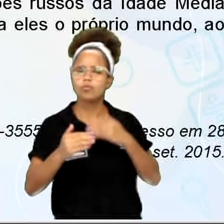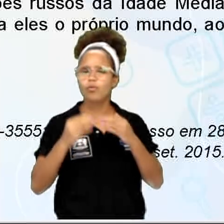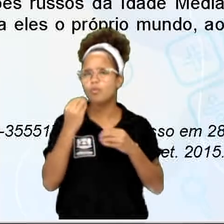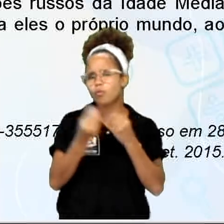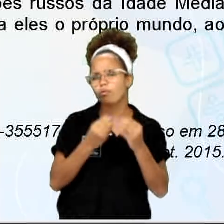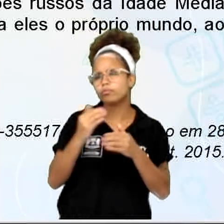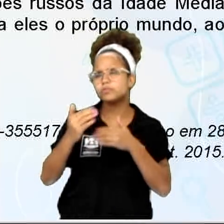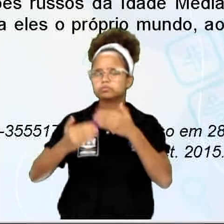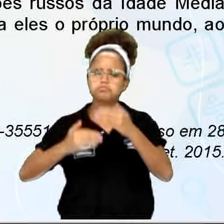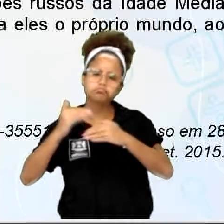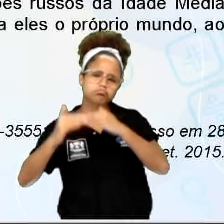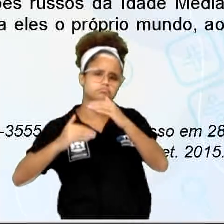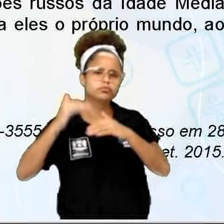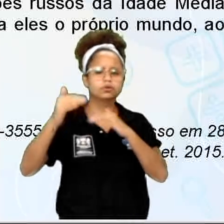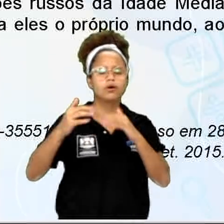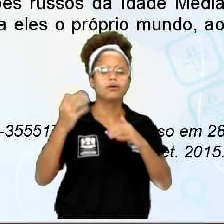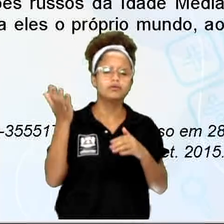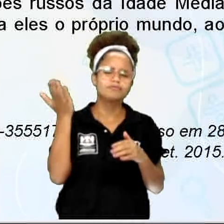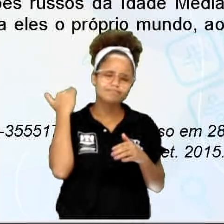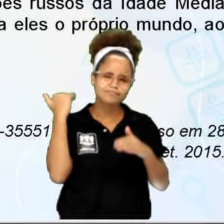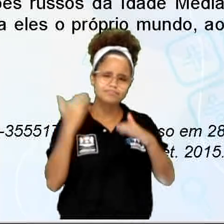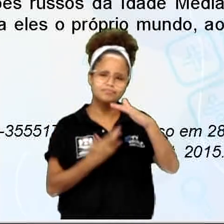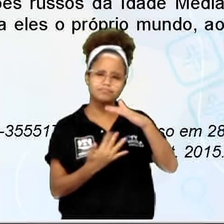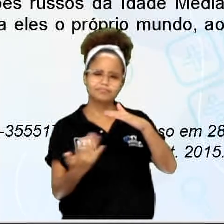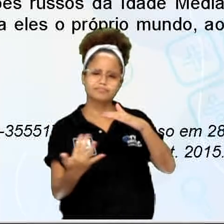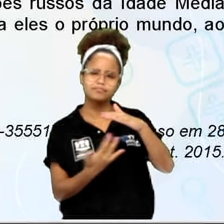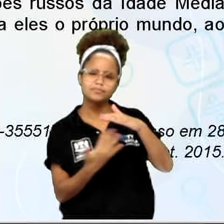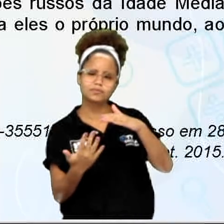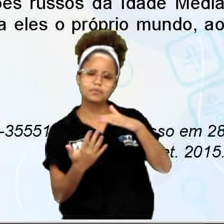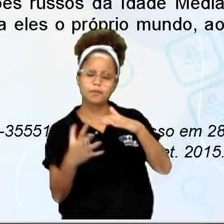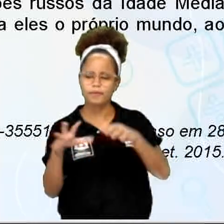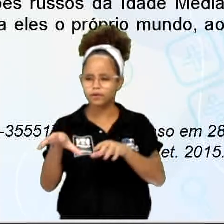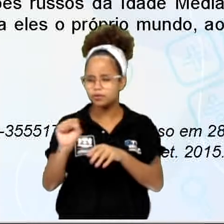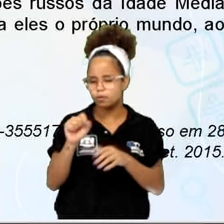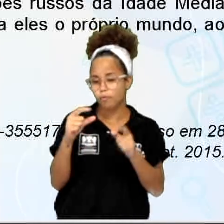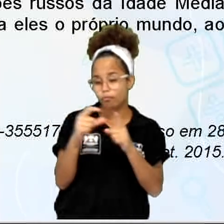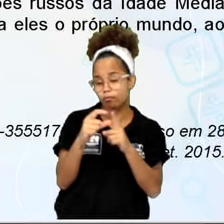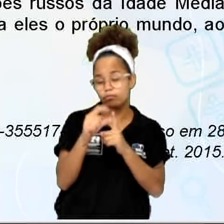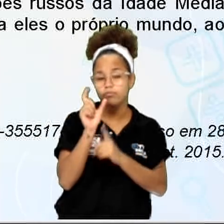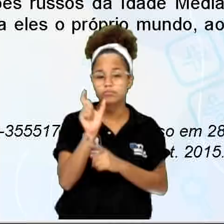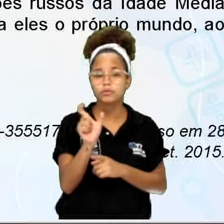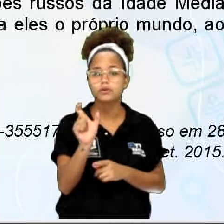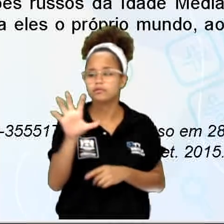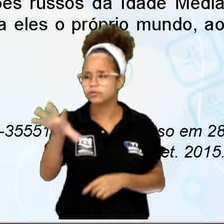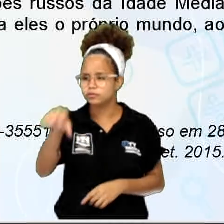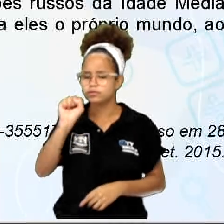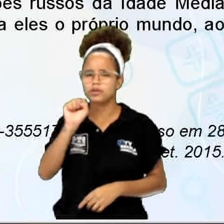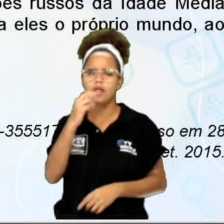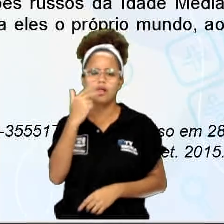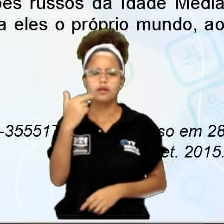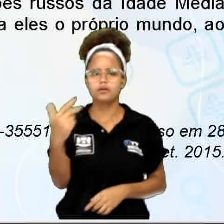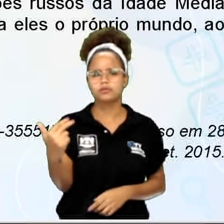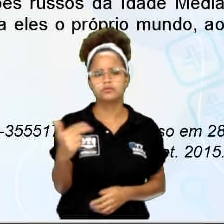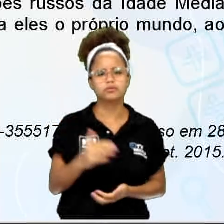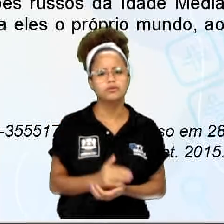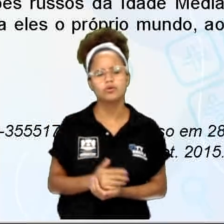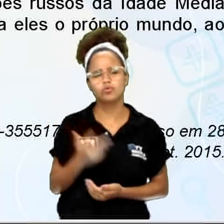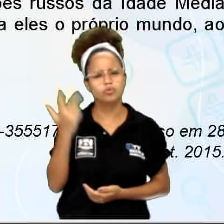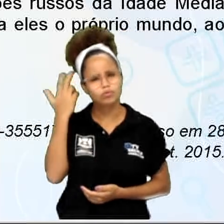antigas migrações, fazendo um levantamento de palavras emprestadas, que ocorrem em línguas sem qualquer